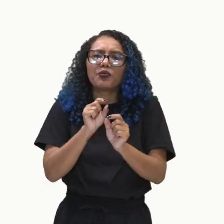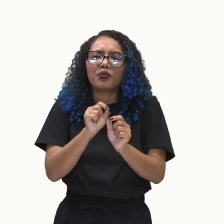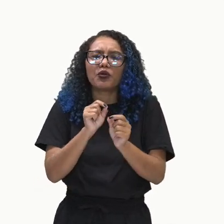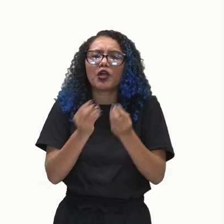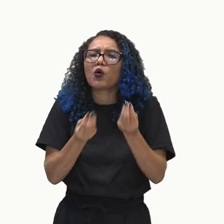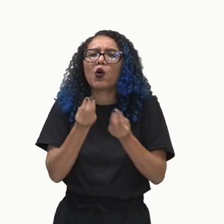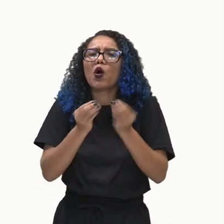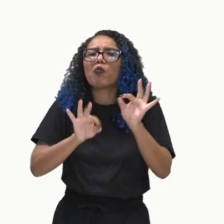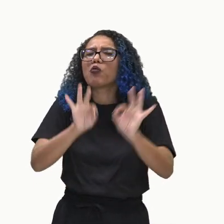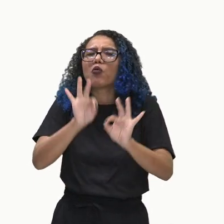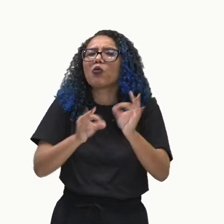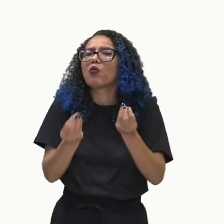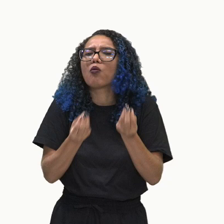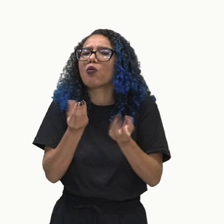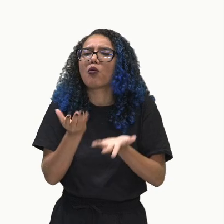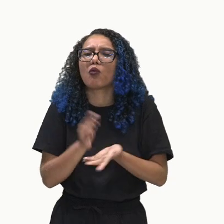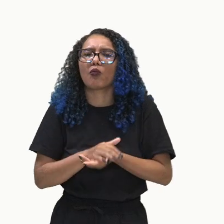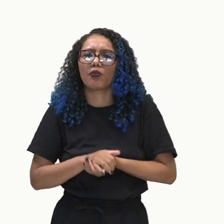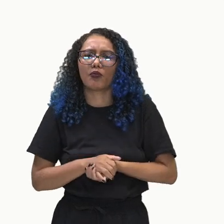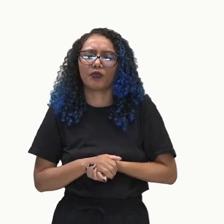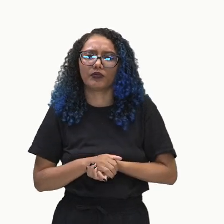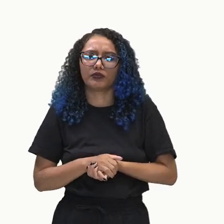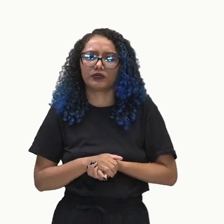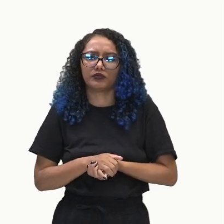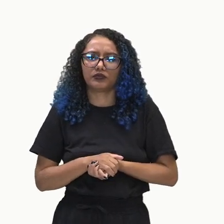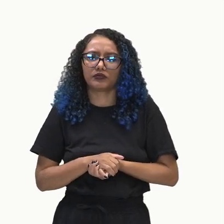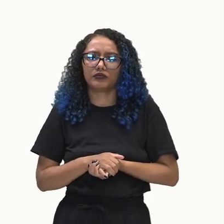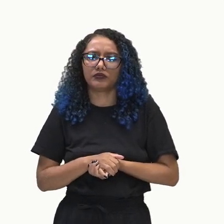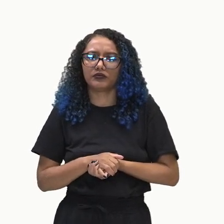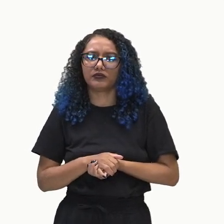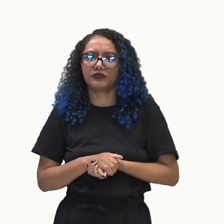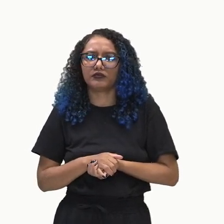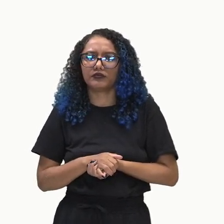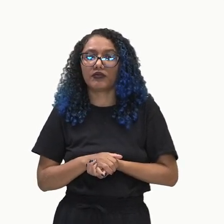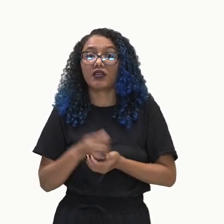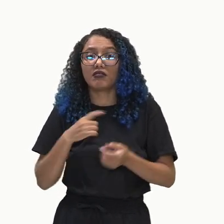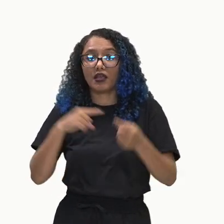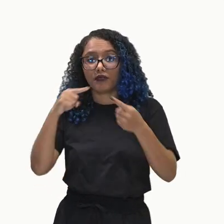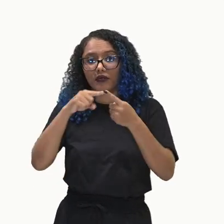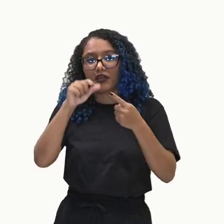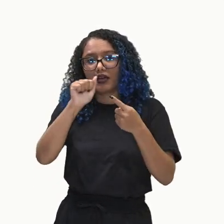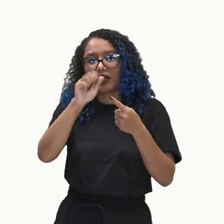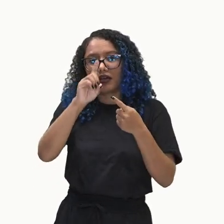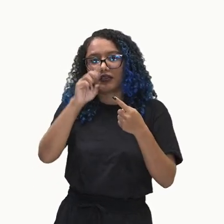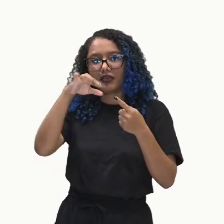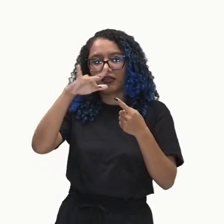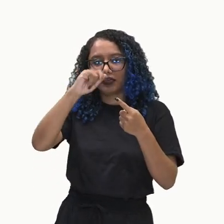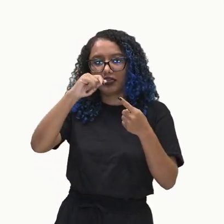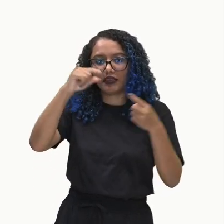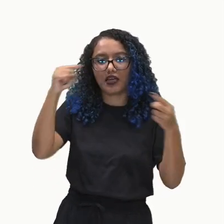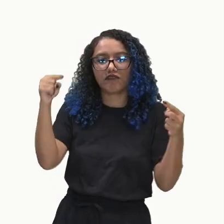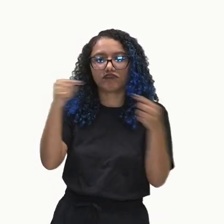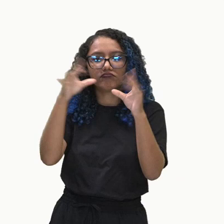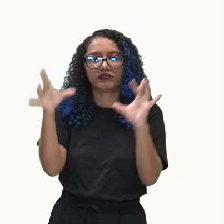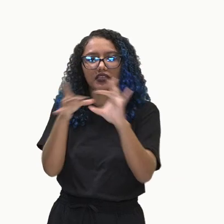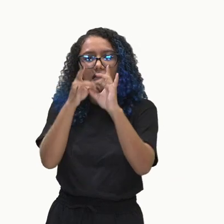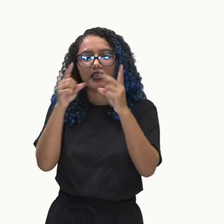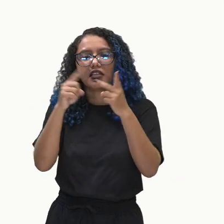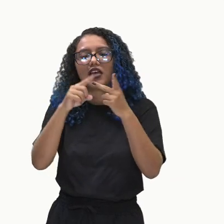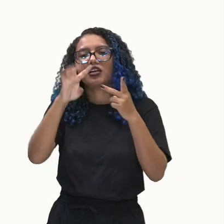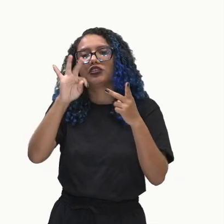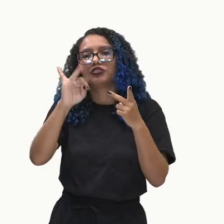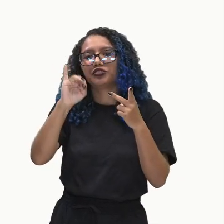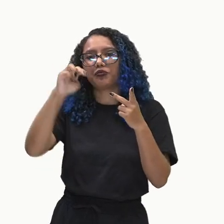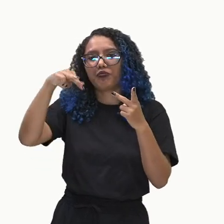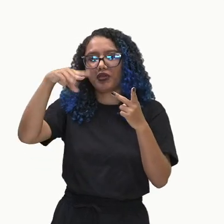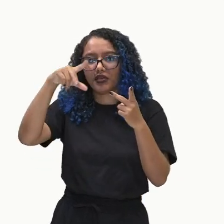seguinte forma, né, uma base chamada de adenina ligada à timina, no DNA, e